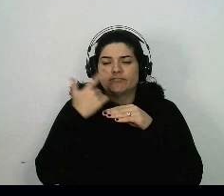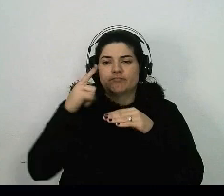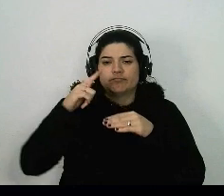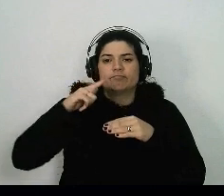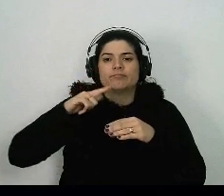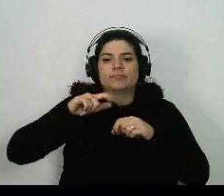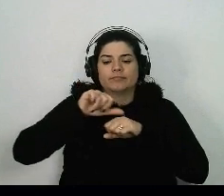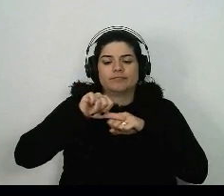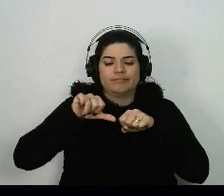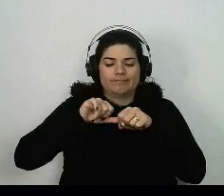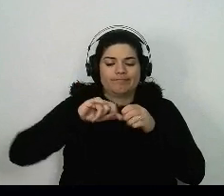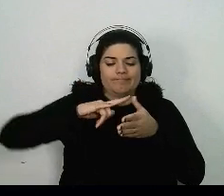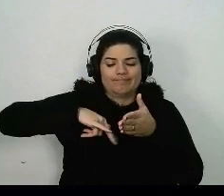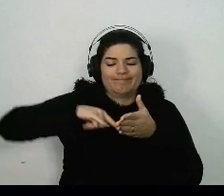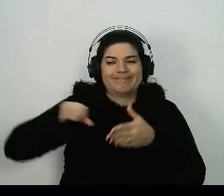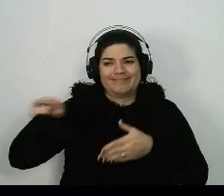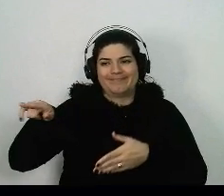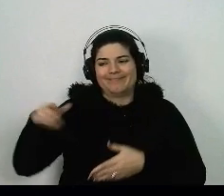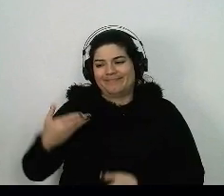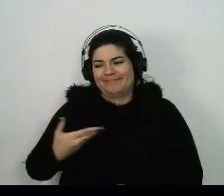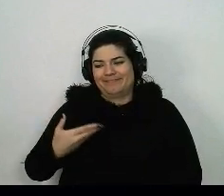mais alta do que eu, vai falar para vocês.